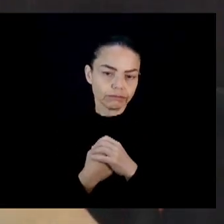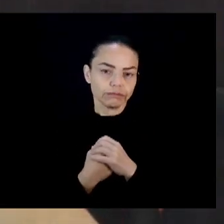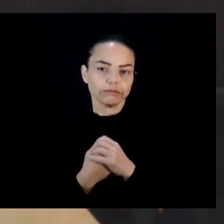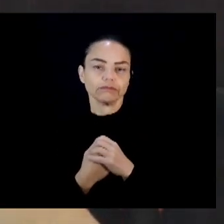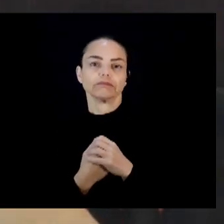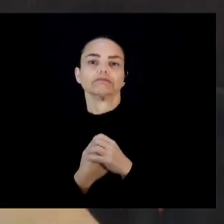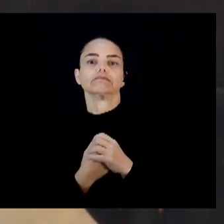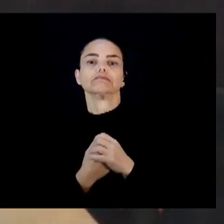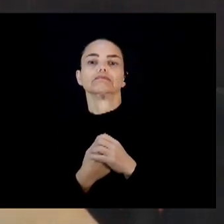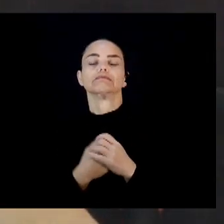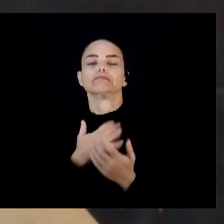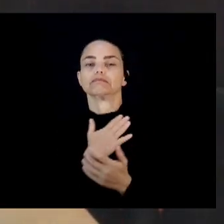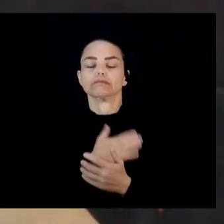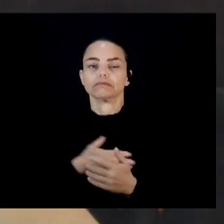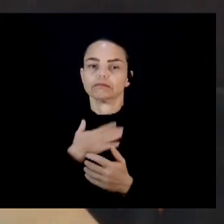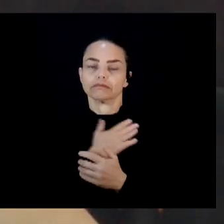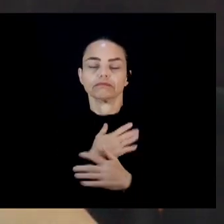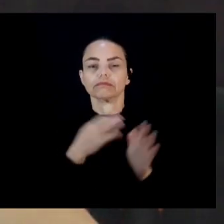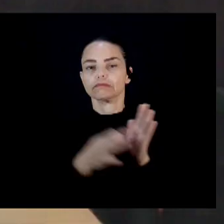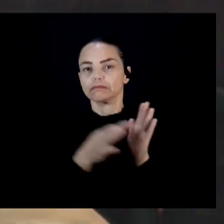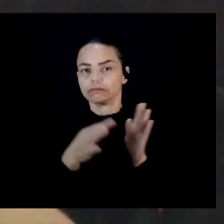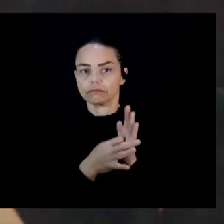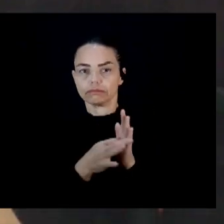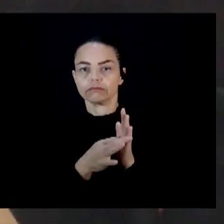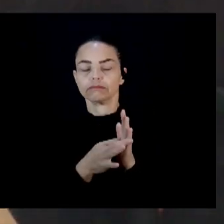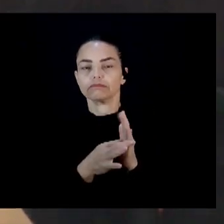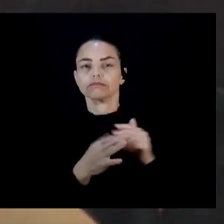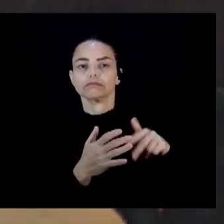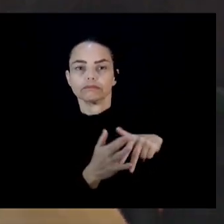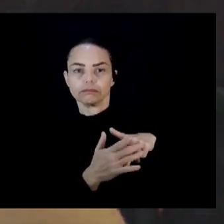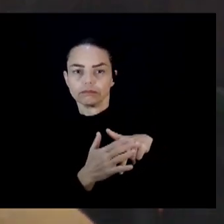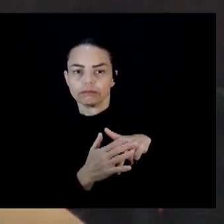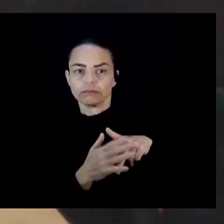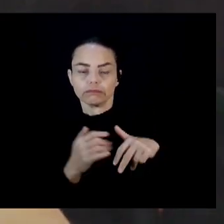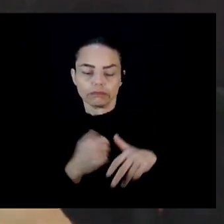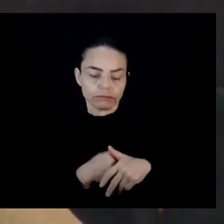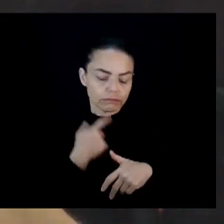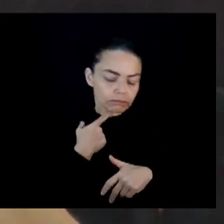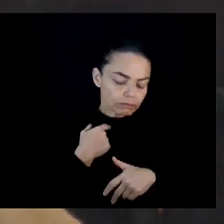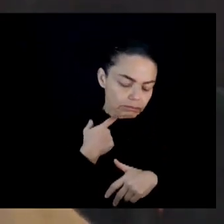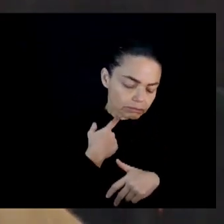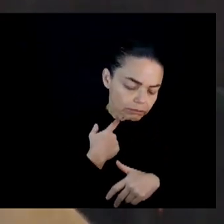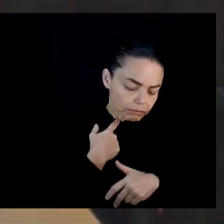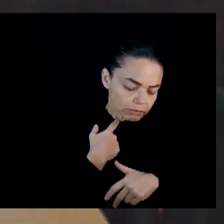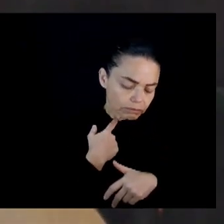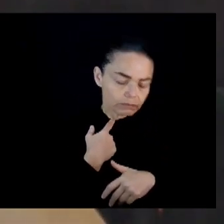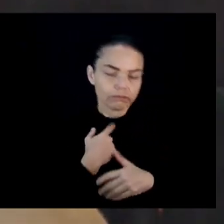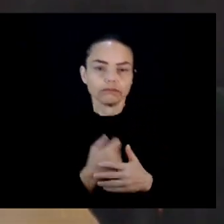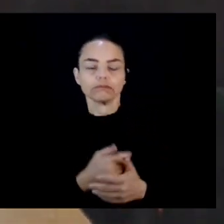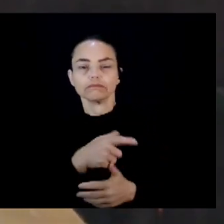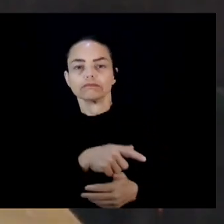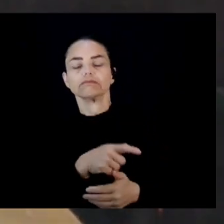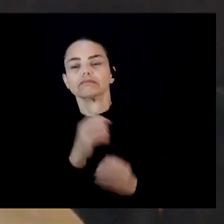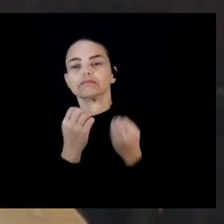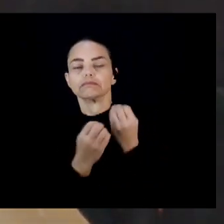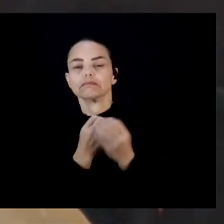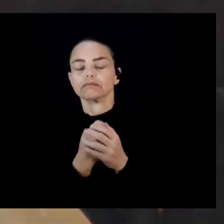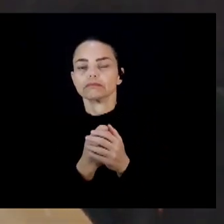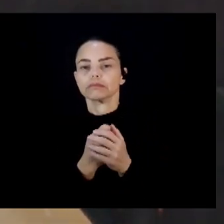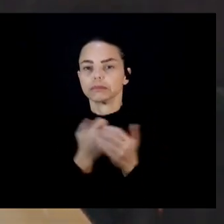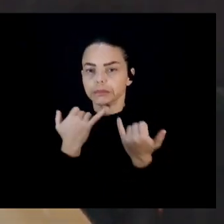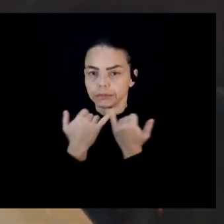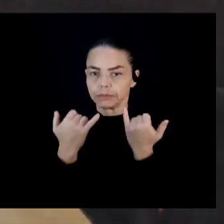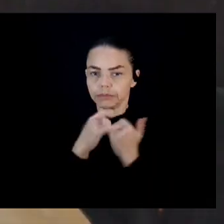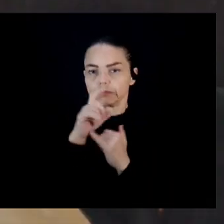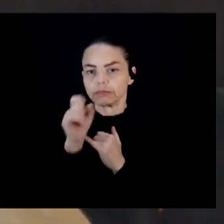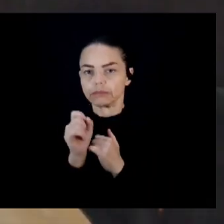gosto muito de indicar assim, para alguns pacientes, assim, você quer, no caso da atividade física, você quer performar mais ou menos parecido com quem? E